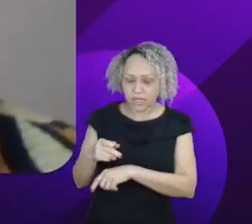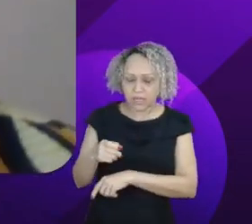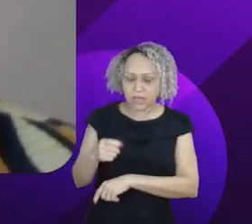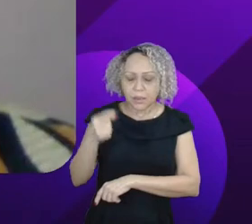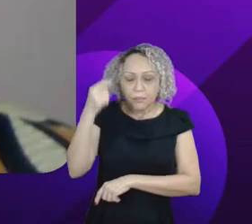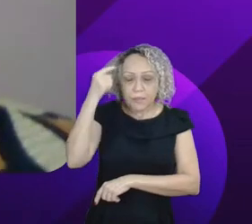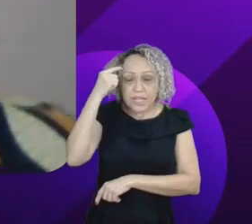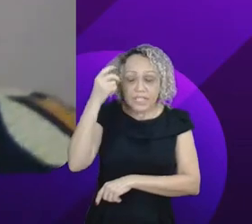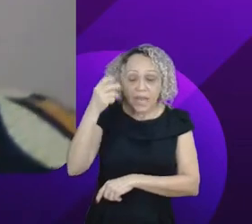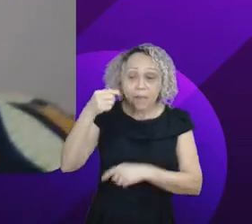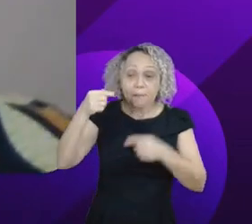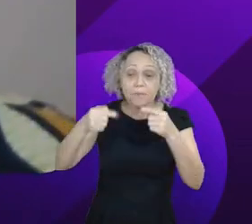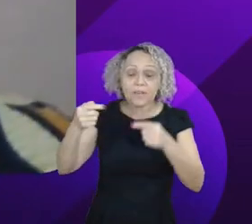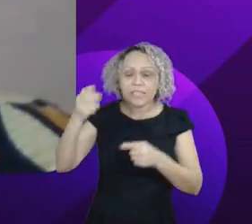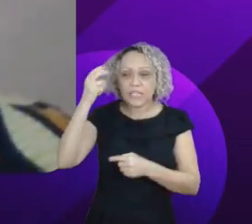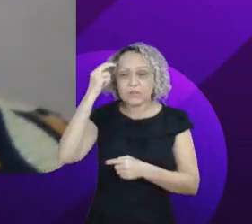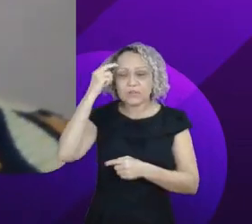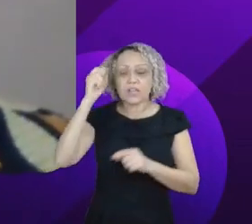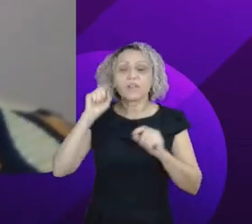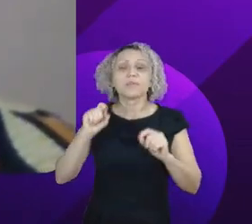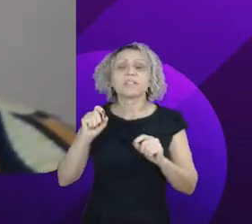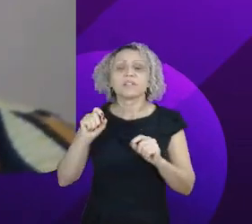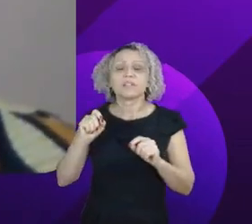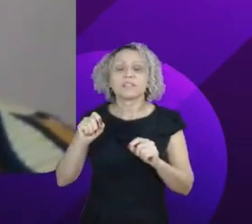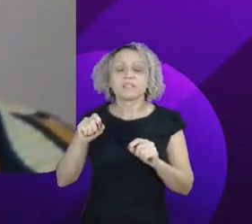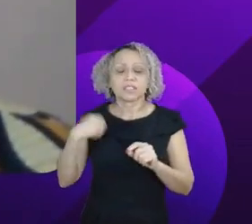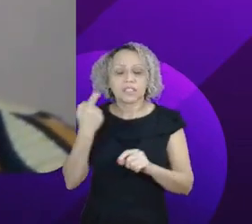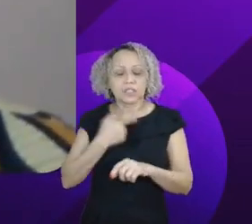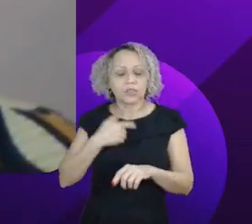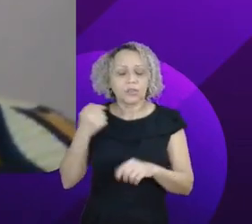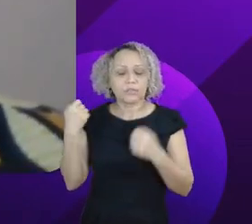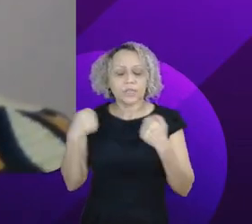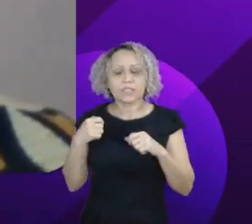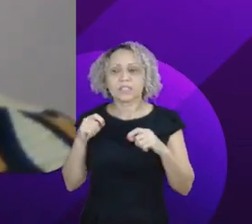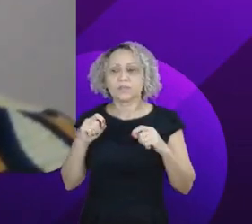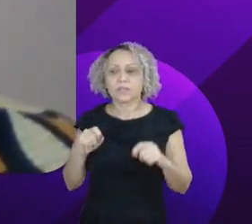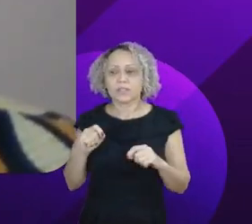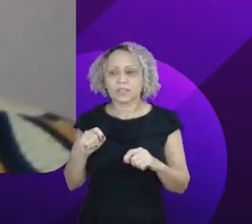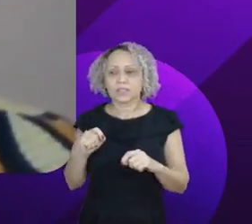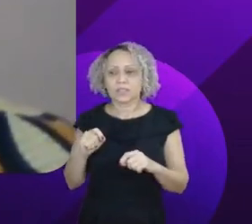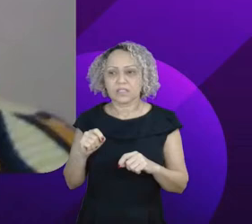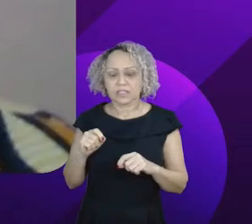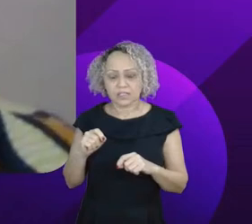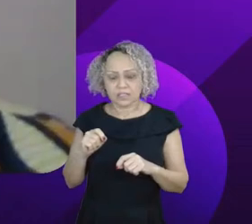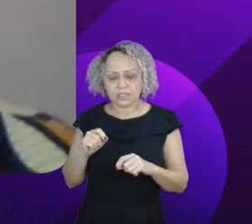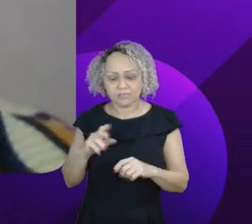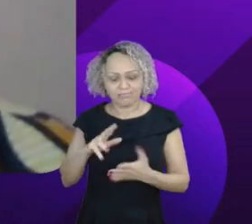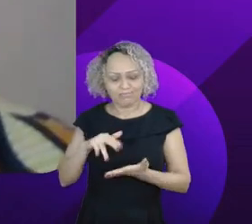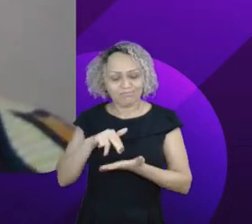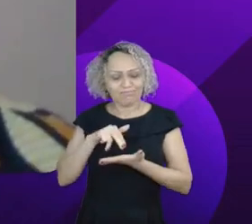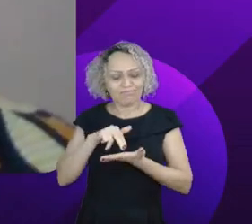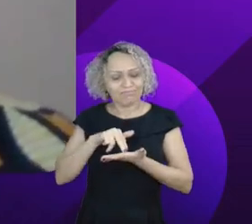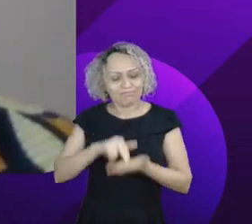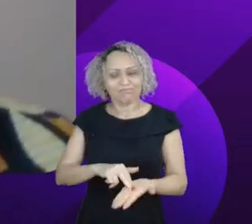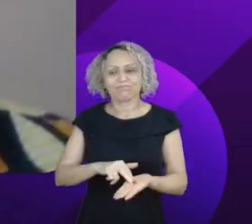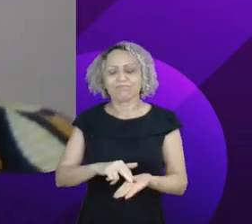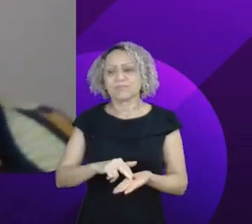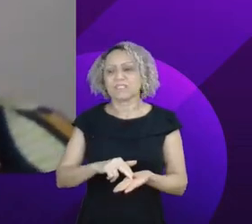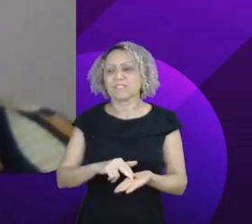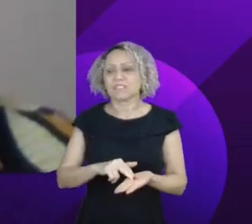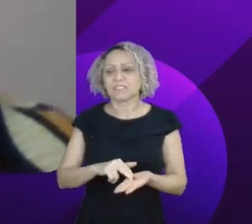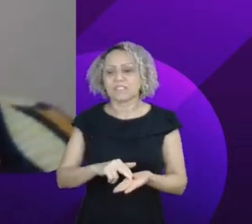acesso, é pensar que nós precisamos estar sempre presentes